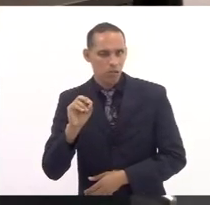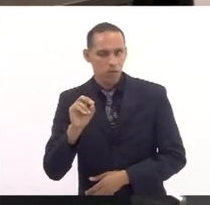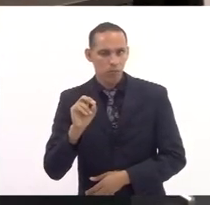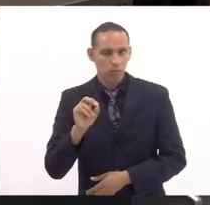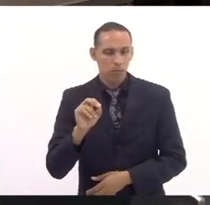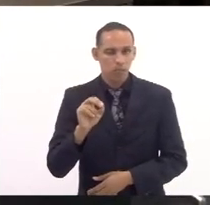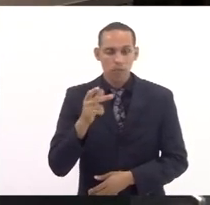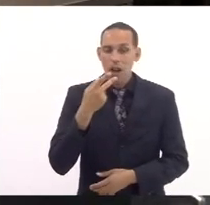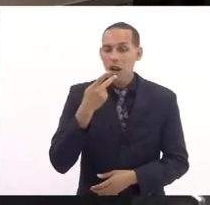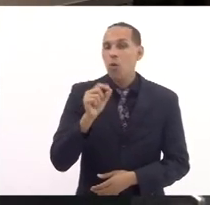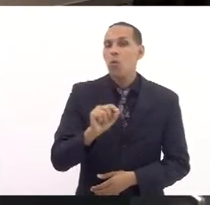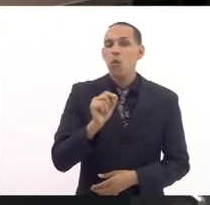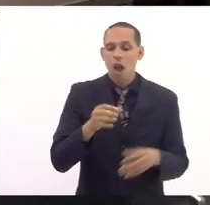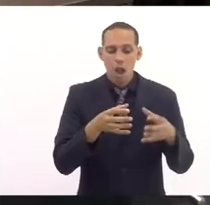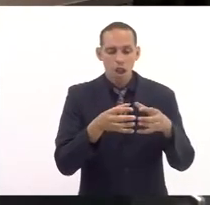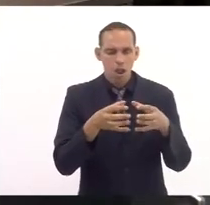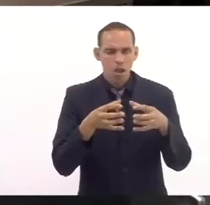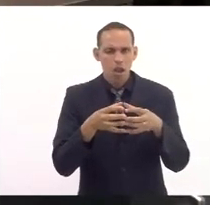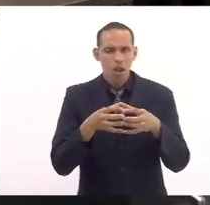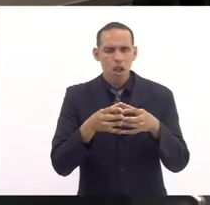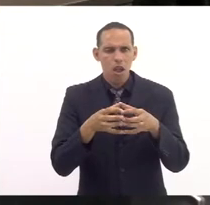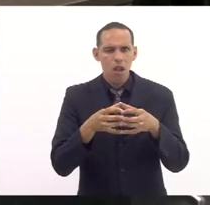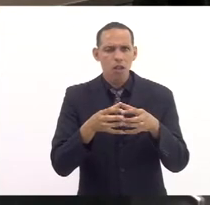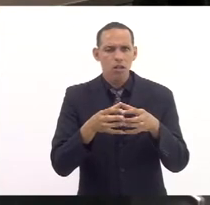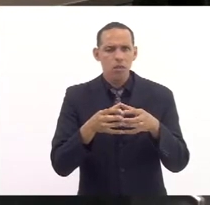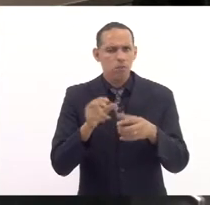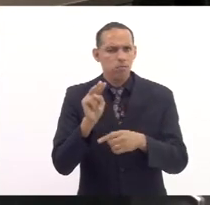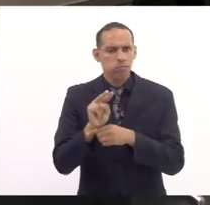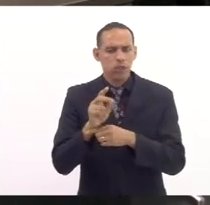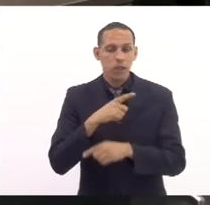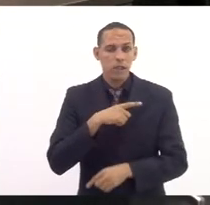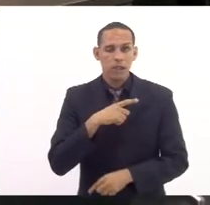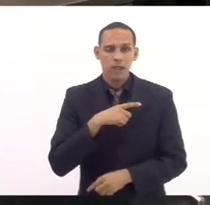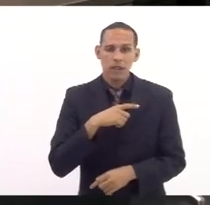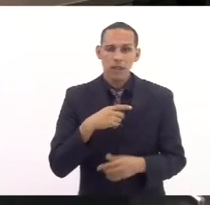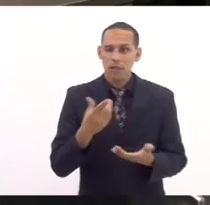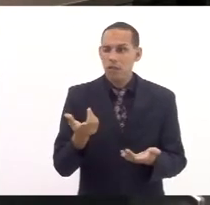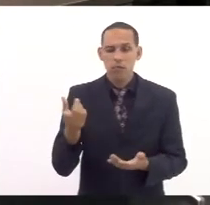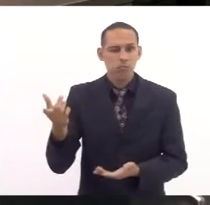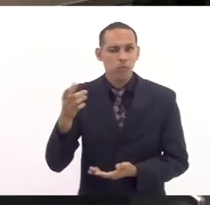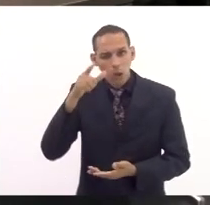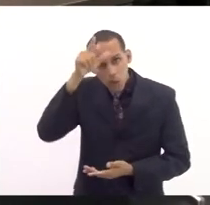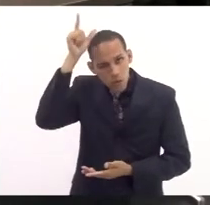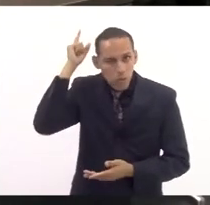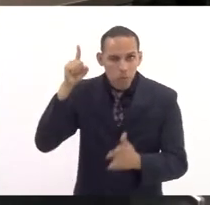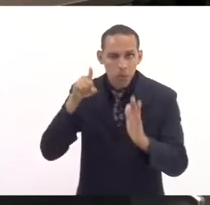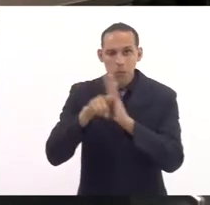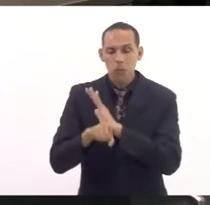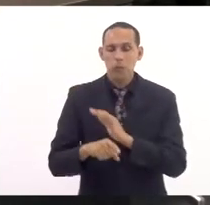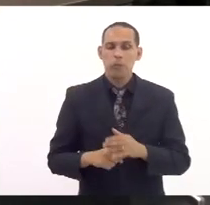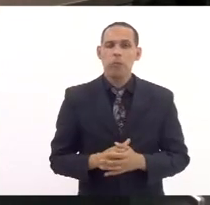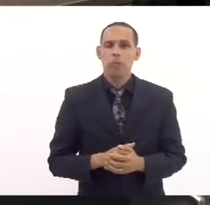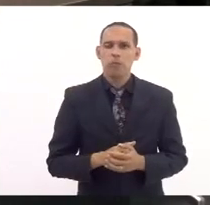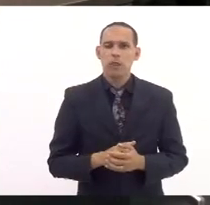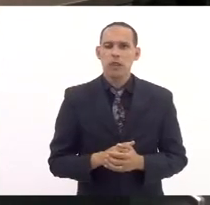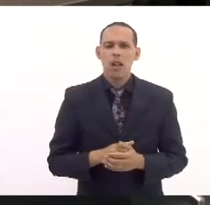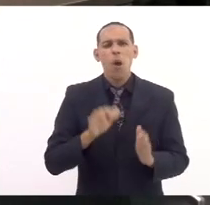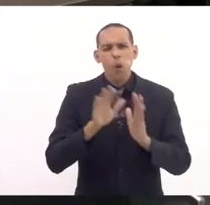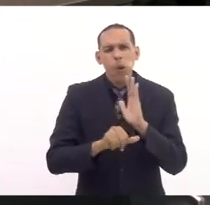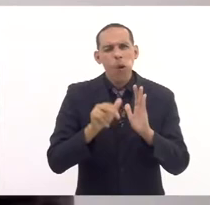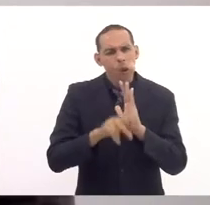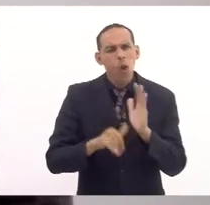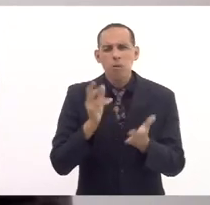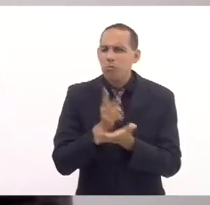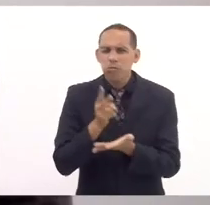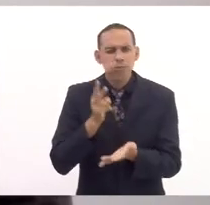força-tarefa, tem uma pergunta do Luiz Paulo, em função dessa questão do roubo de cabo. Continuam roubando os cabos?